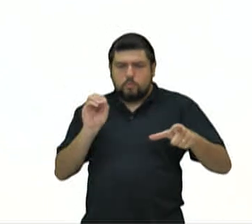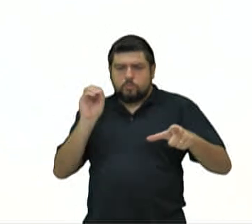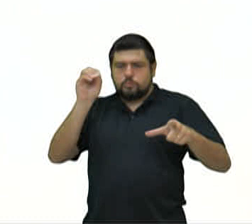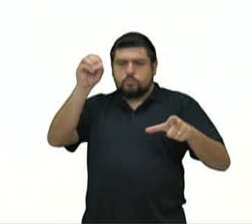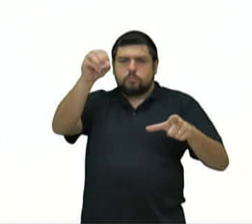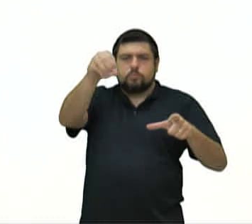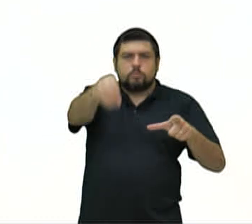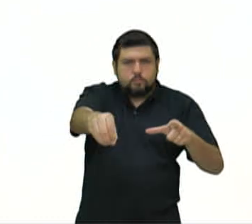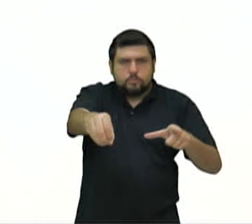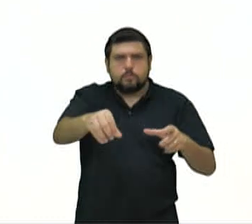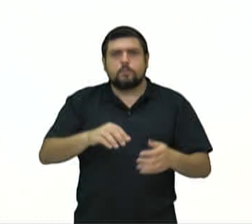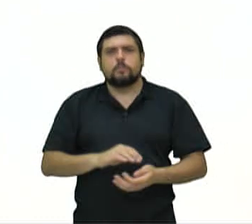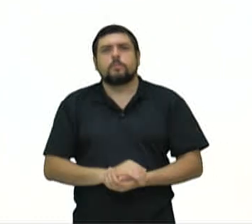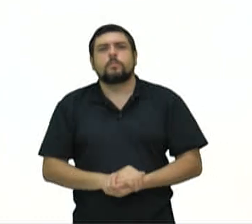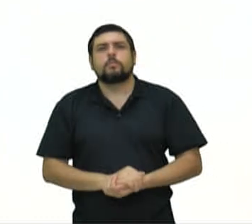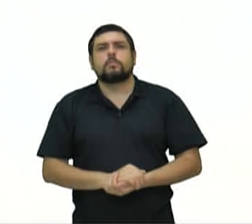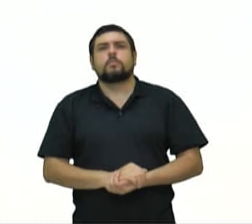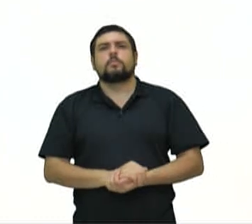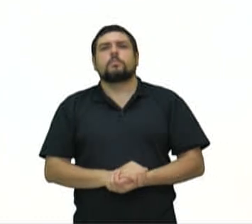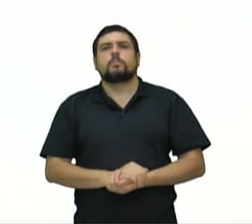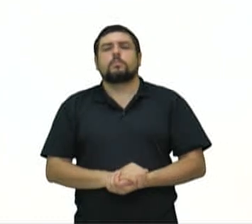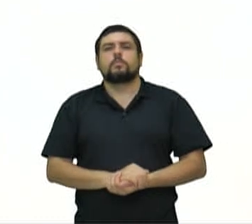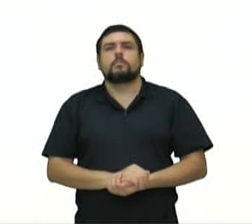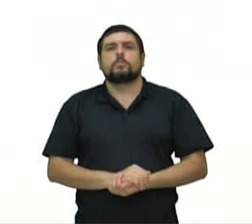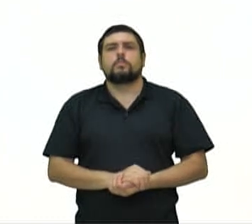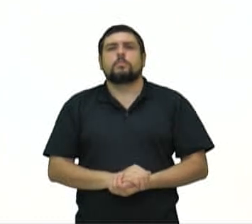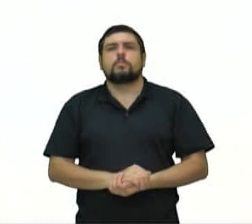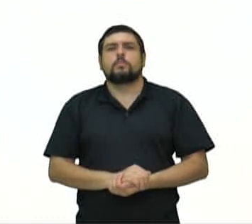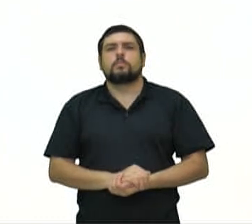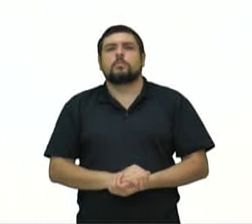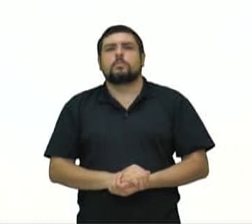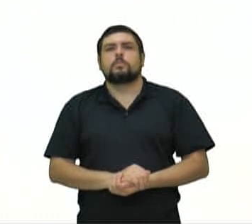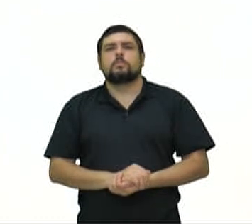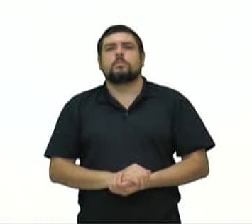other players. Aqui você não é permitido